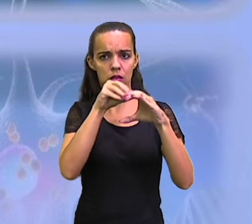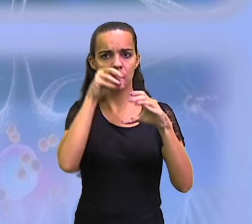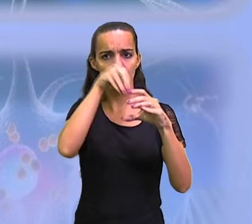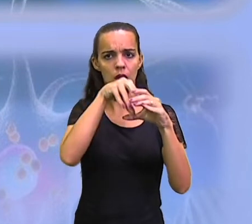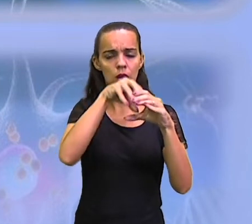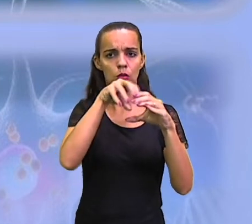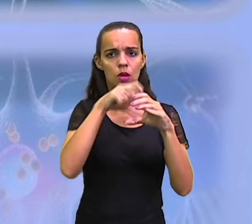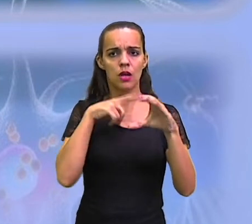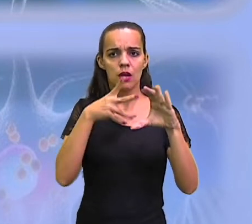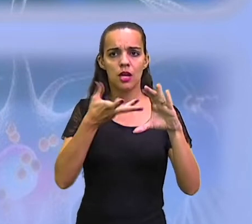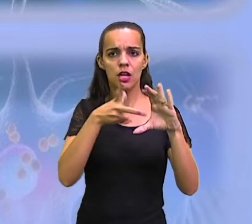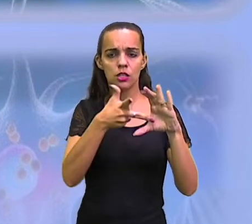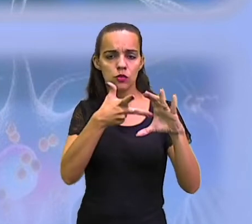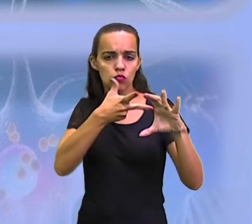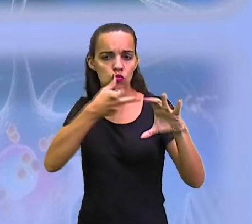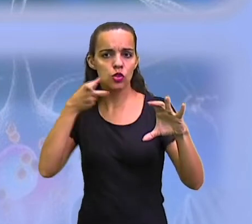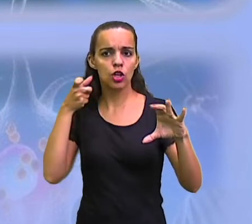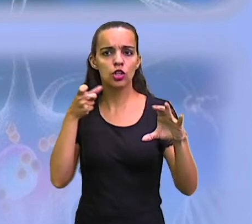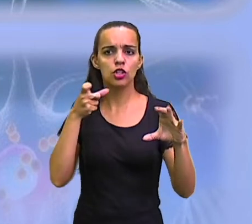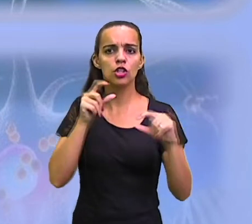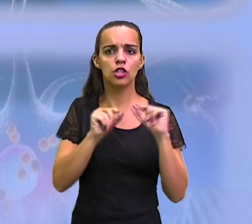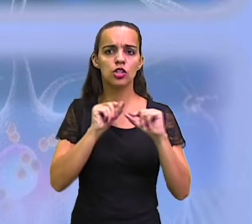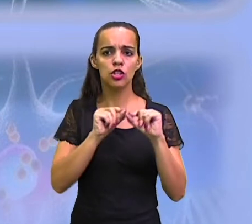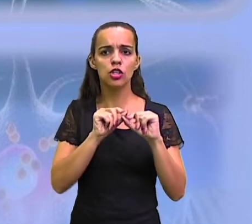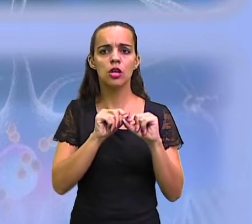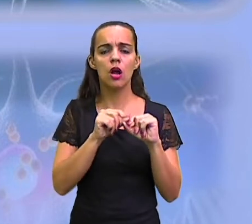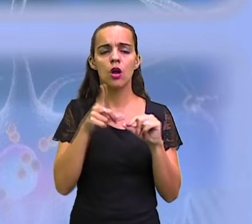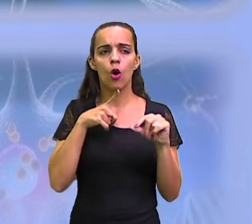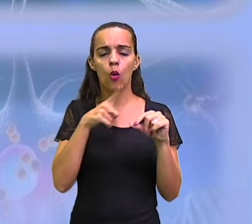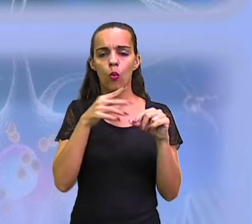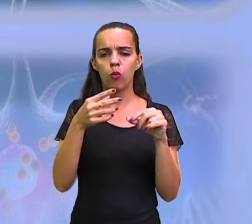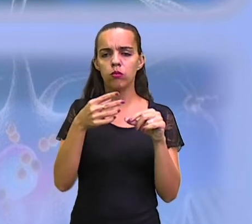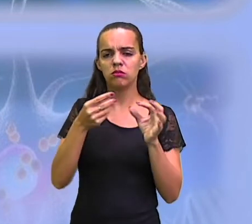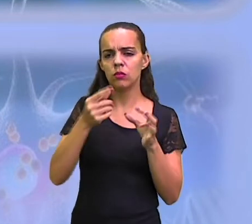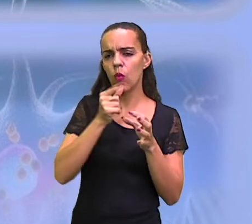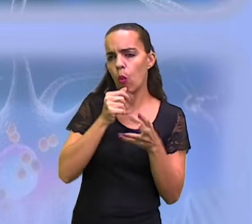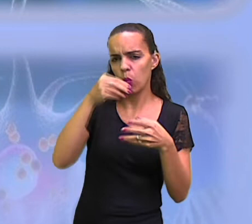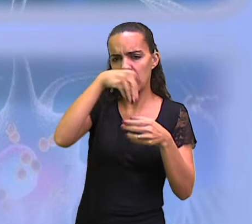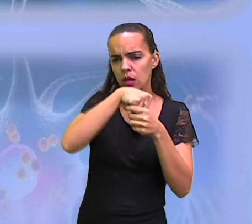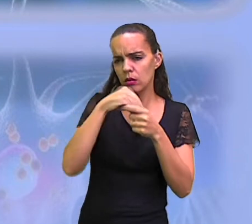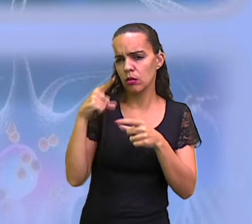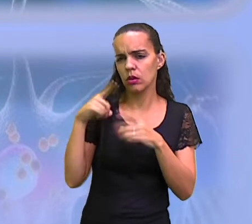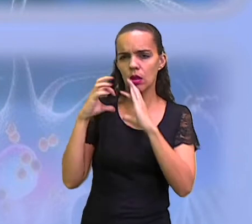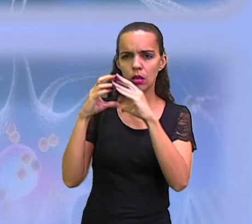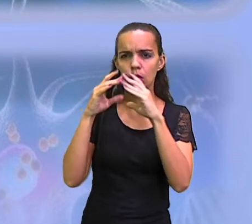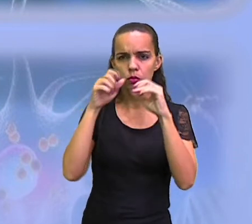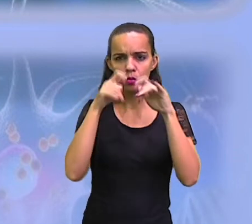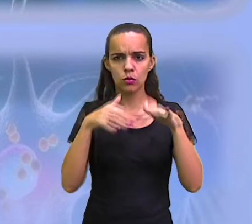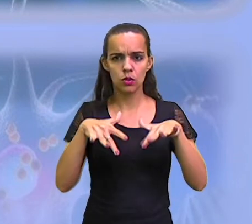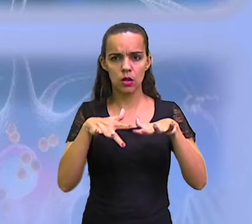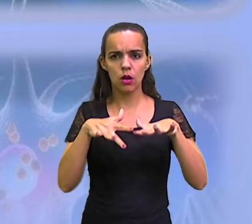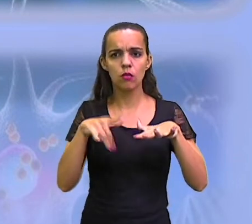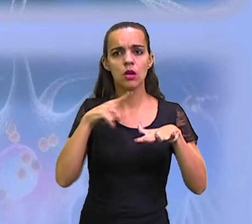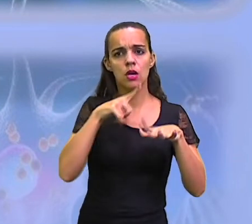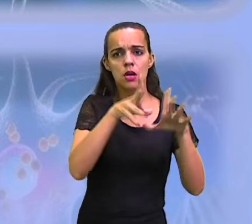uma agulha de uma porção de um líquido da lombar. Muitas infecções são